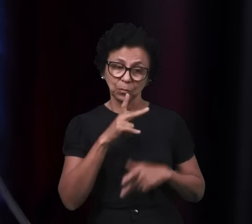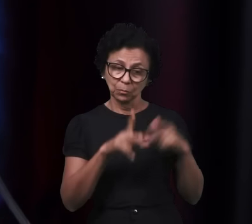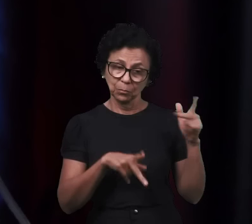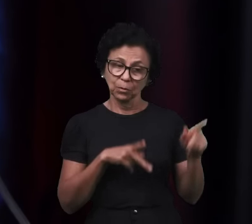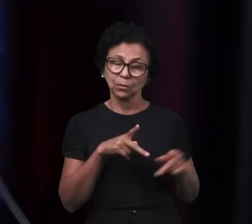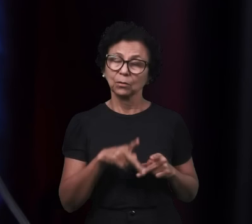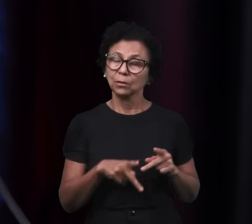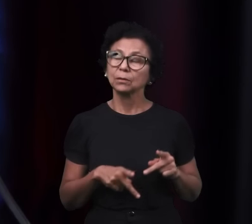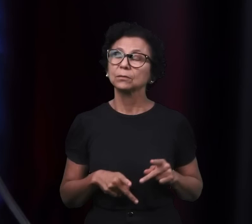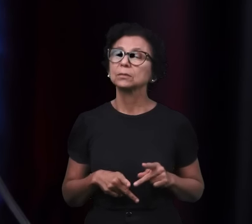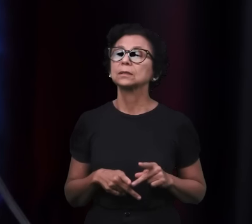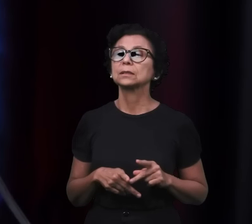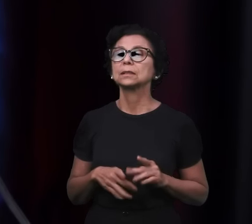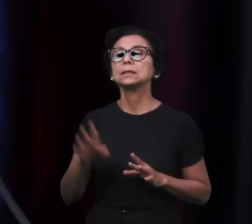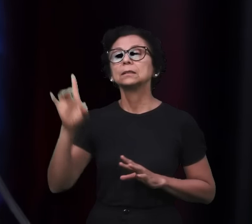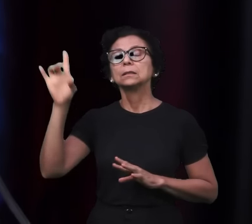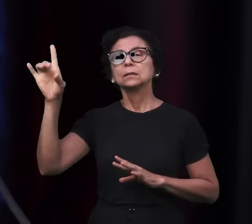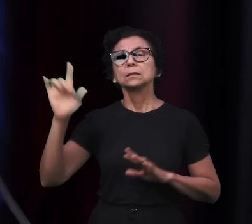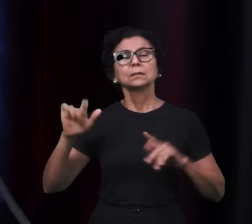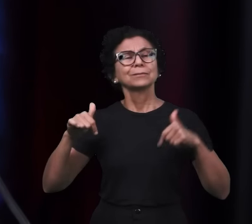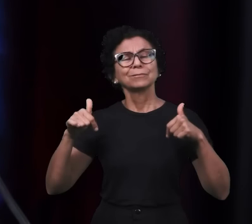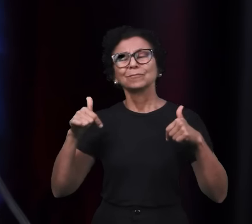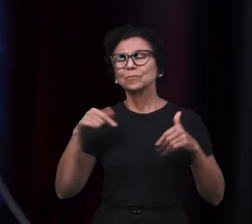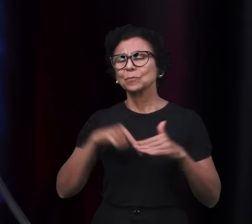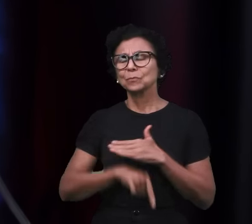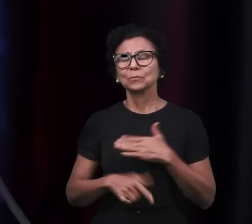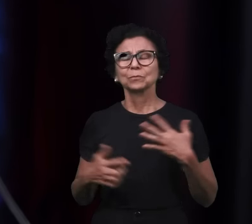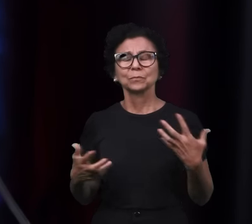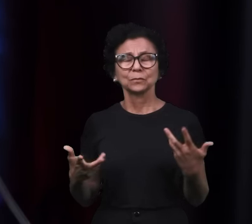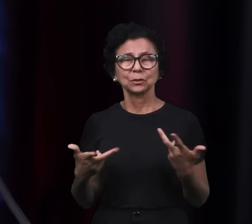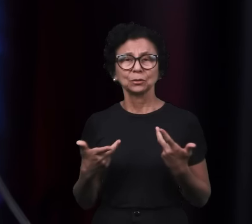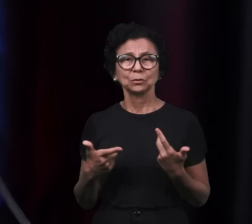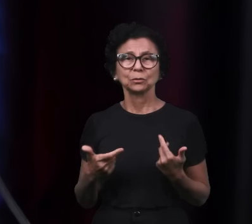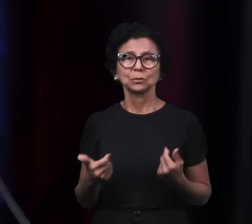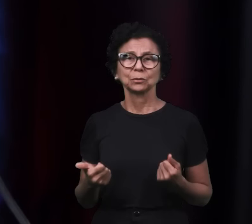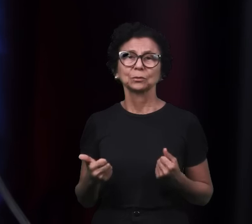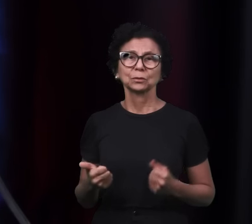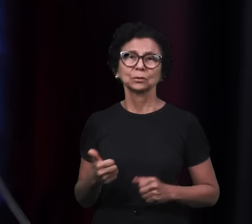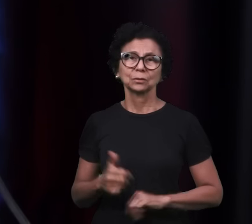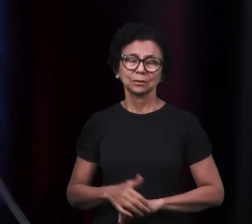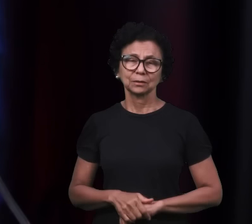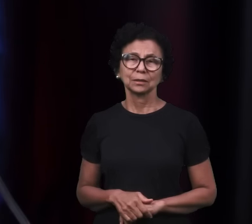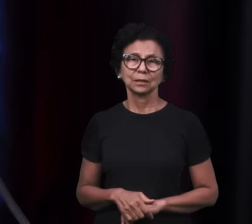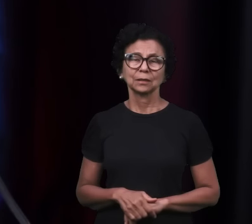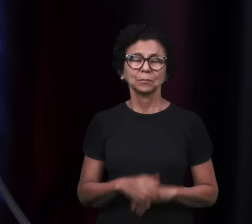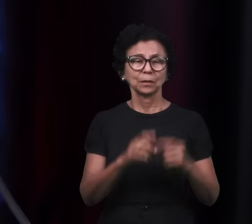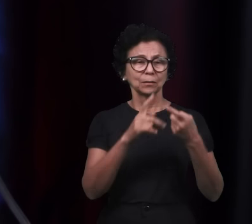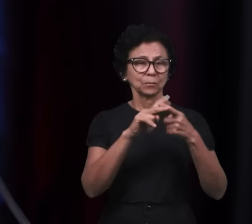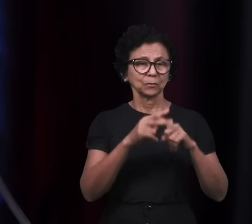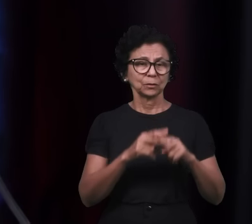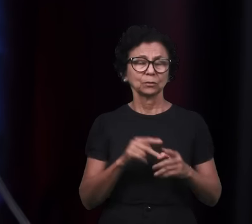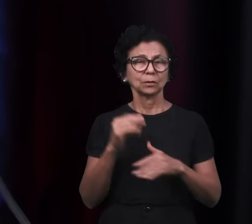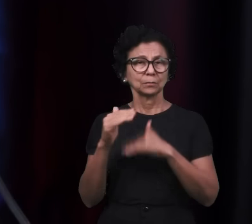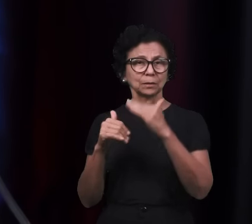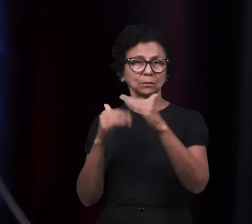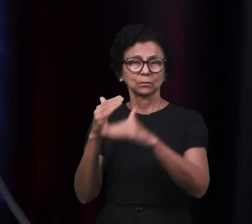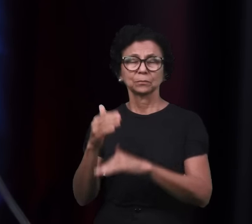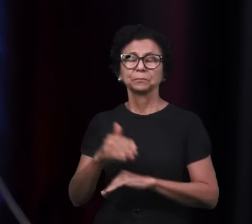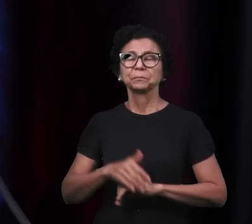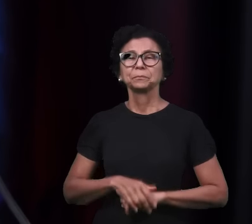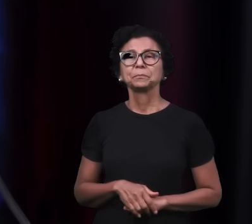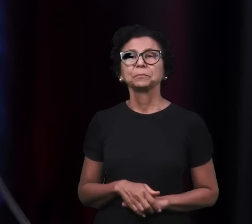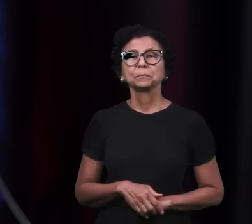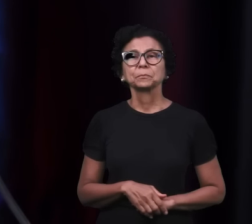havia operado de forma maravilhosa para o crescimento, para a edificação, para o aperfeiçoamento. E o texto diz assim, olha,